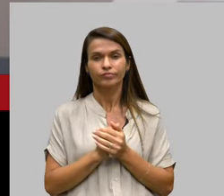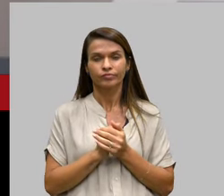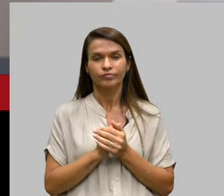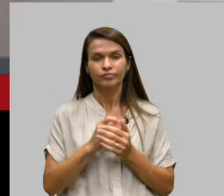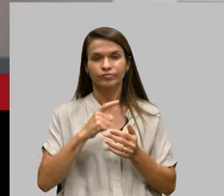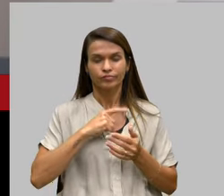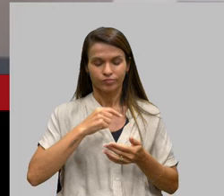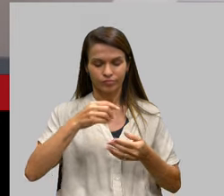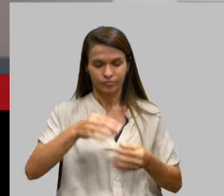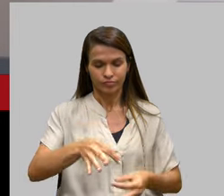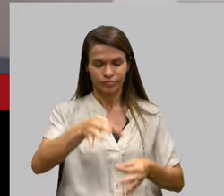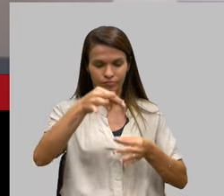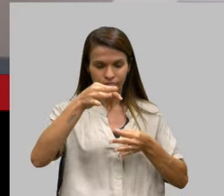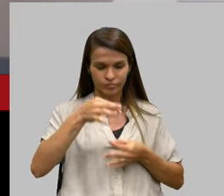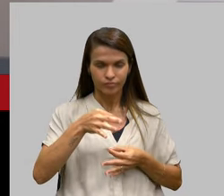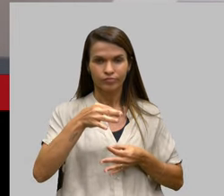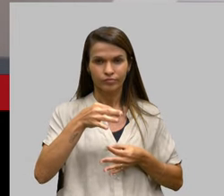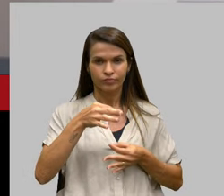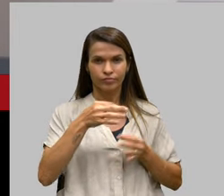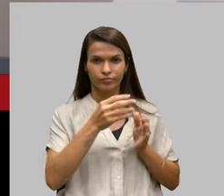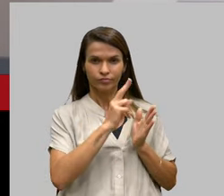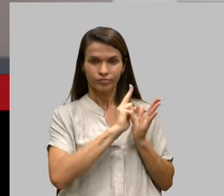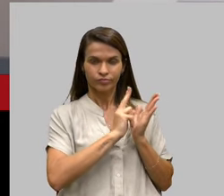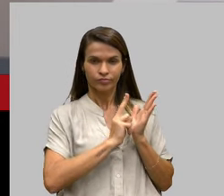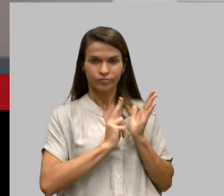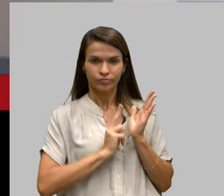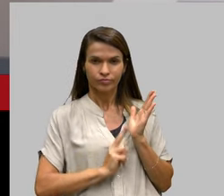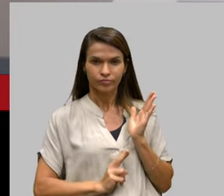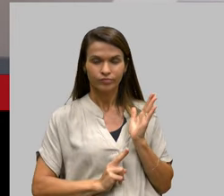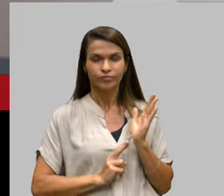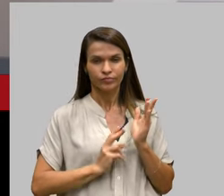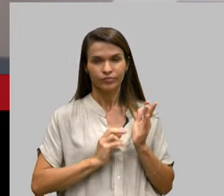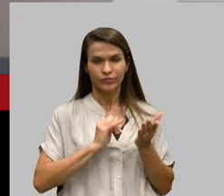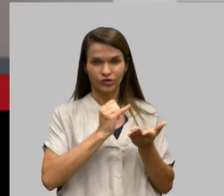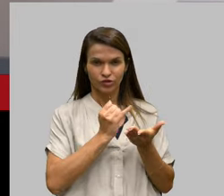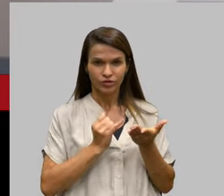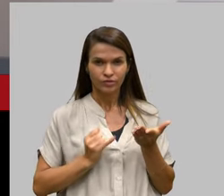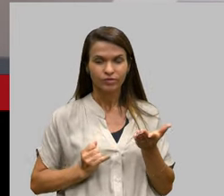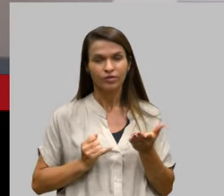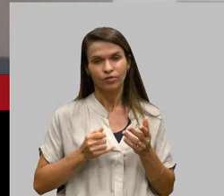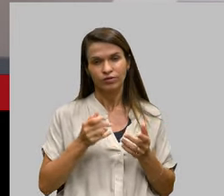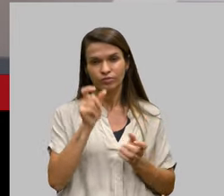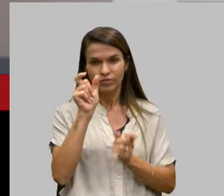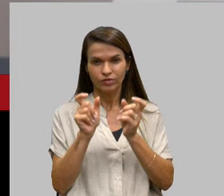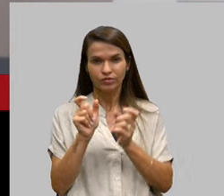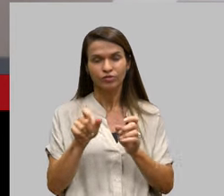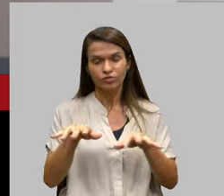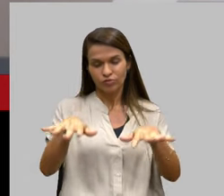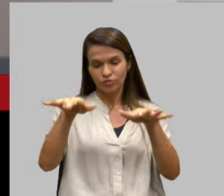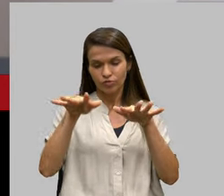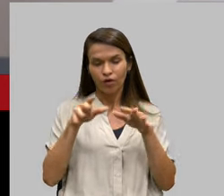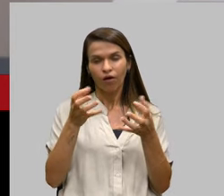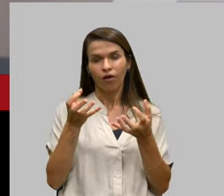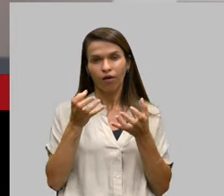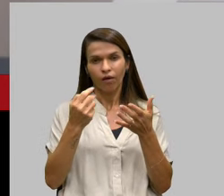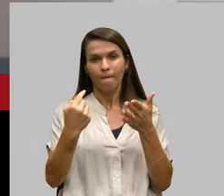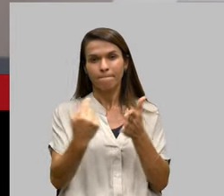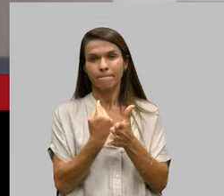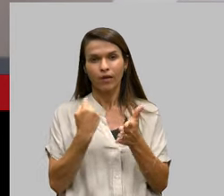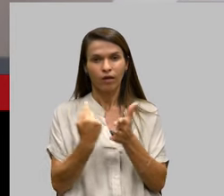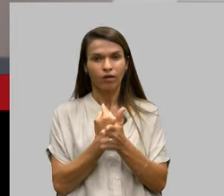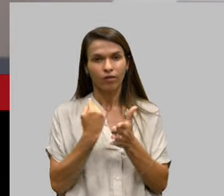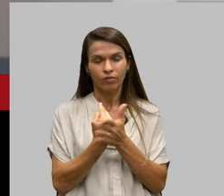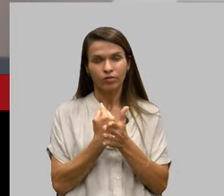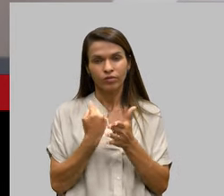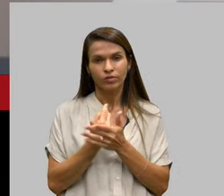inscrição para os presentes aqui no nosso auditório que queiram dirigir uma pergunta aos nossos